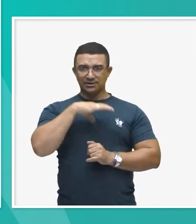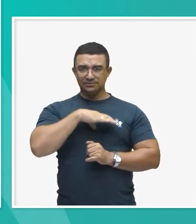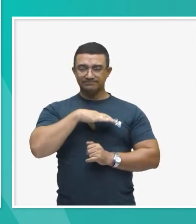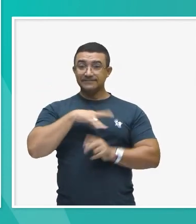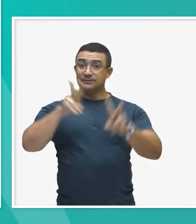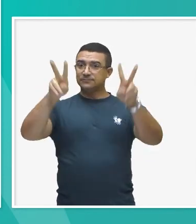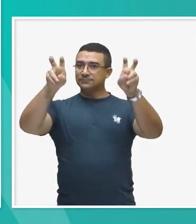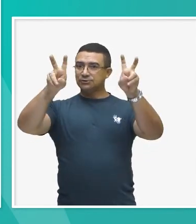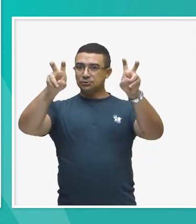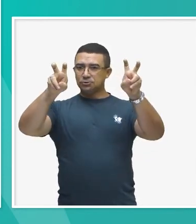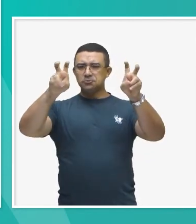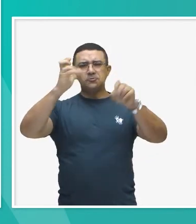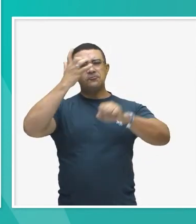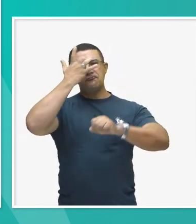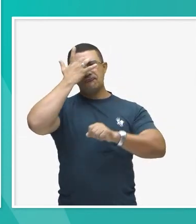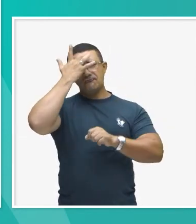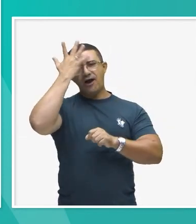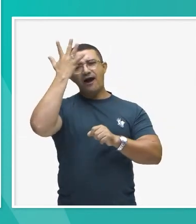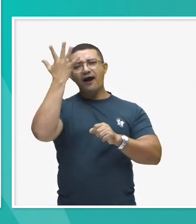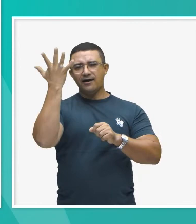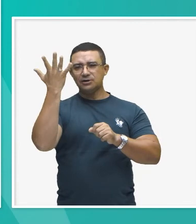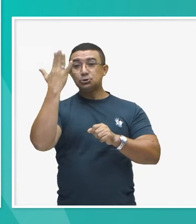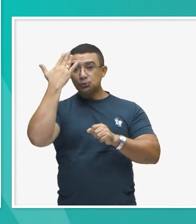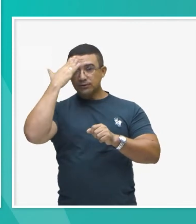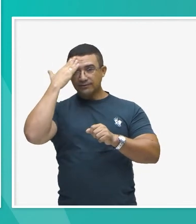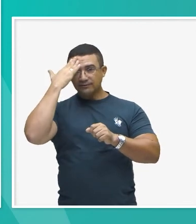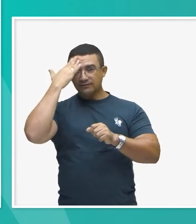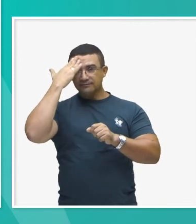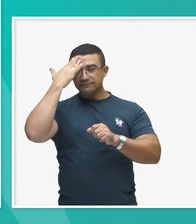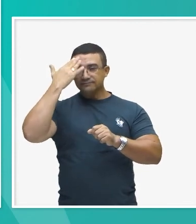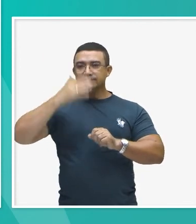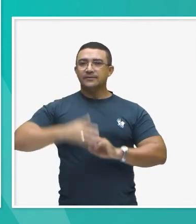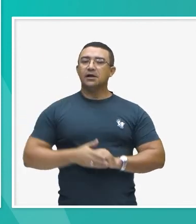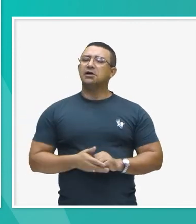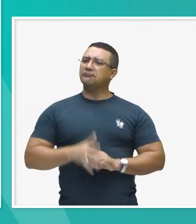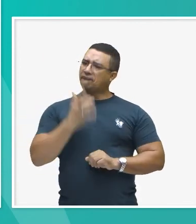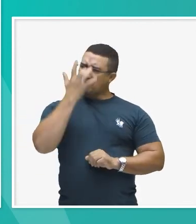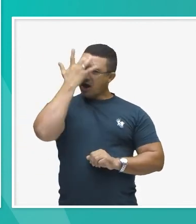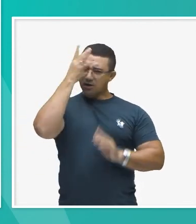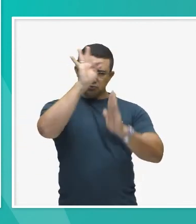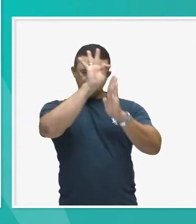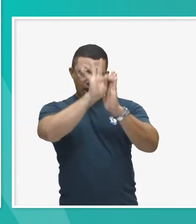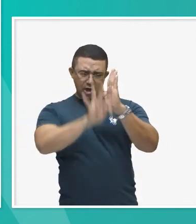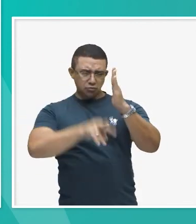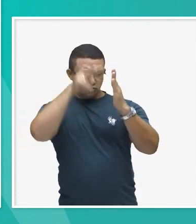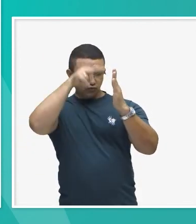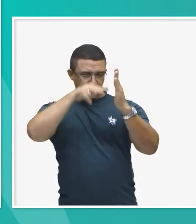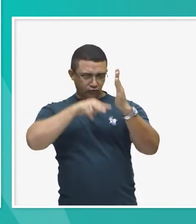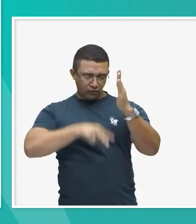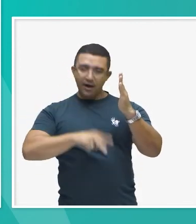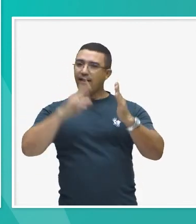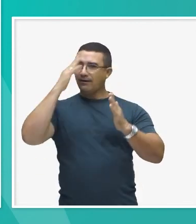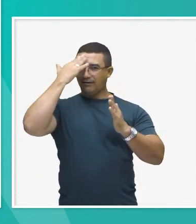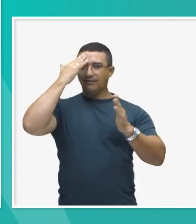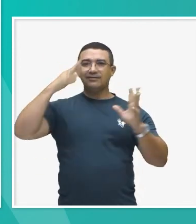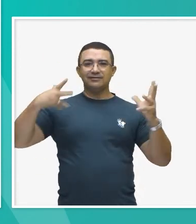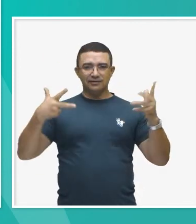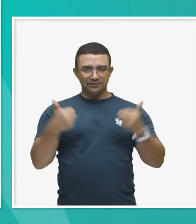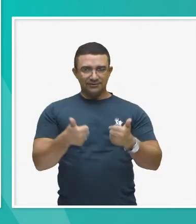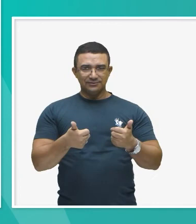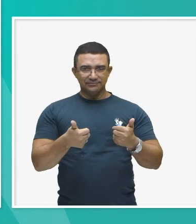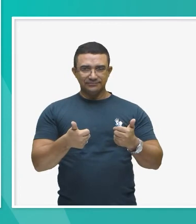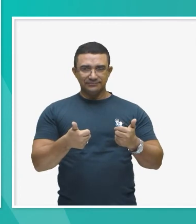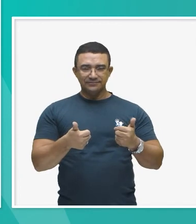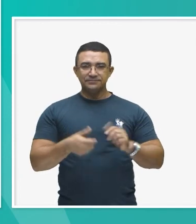fácil de se analisar, e aí é uma grande ponte para o entendimento do texto todo. Já dá para saber que o texto que vocês